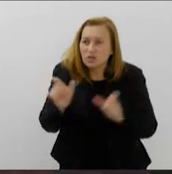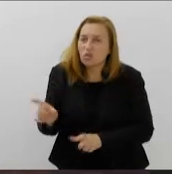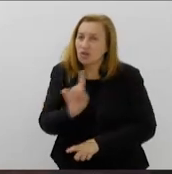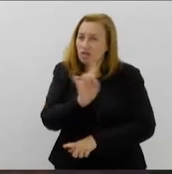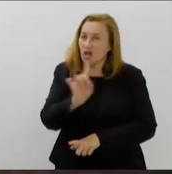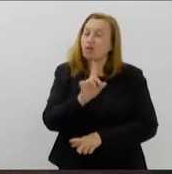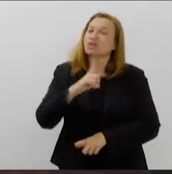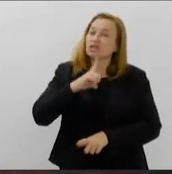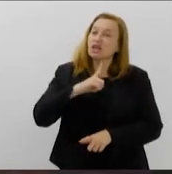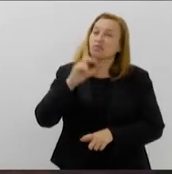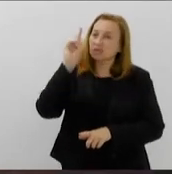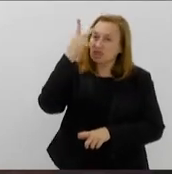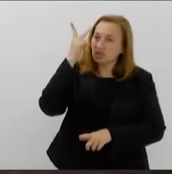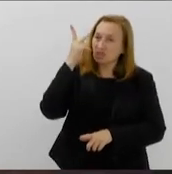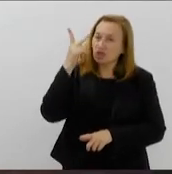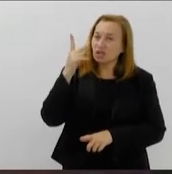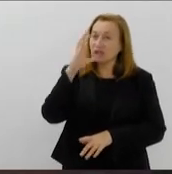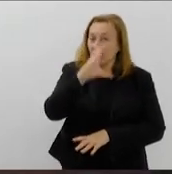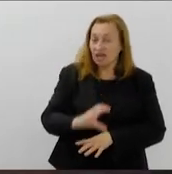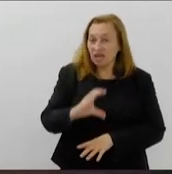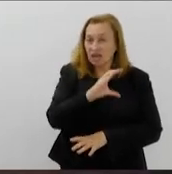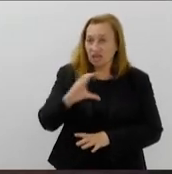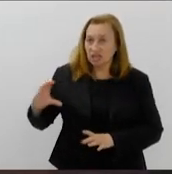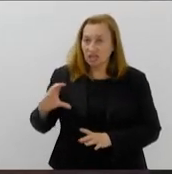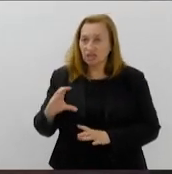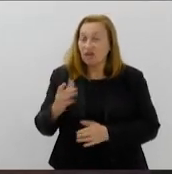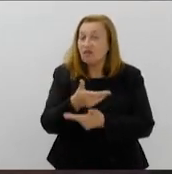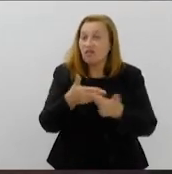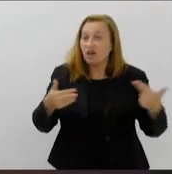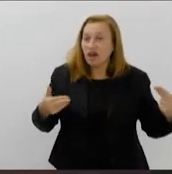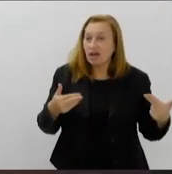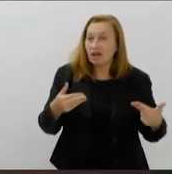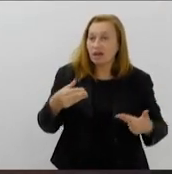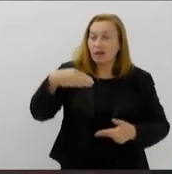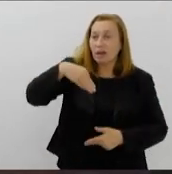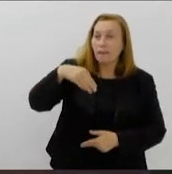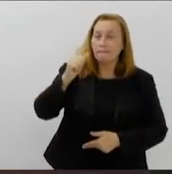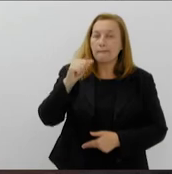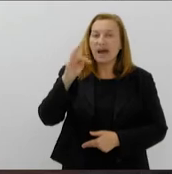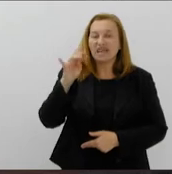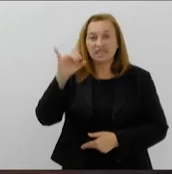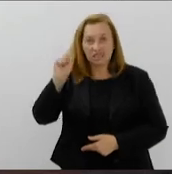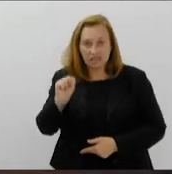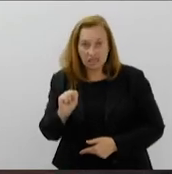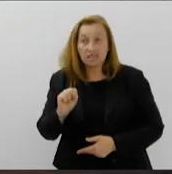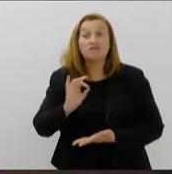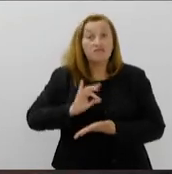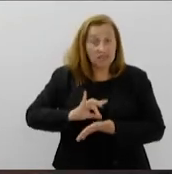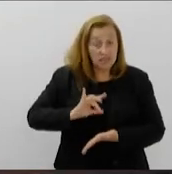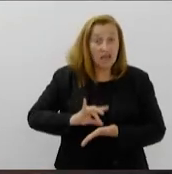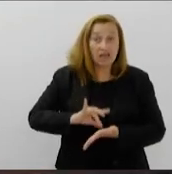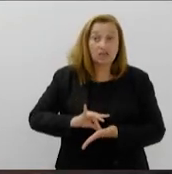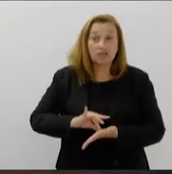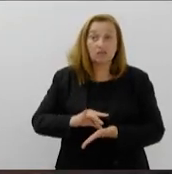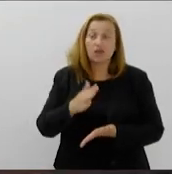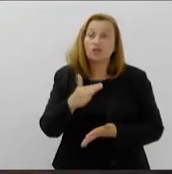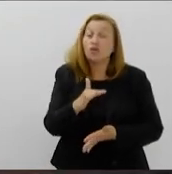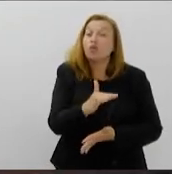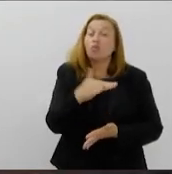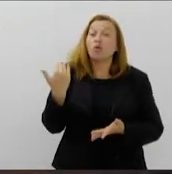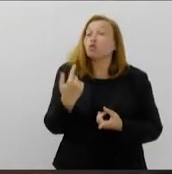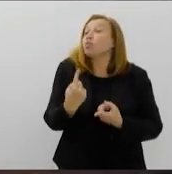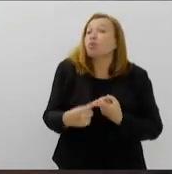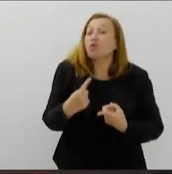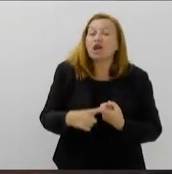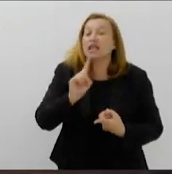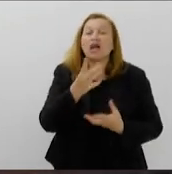na história da Igreja Católica muitos mártires, muitos mesmo. E foram martirizados porque